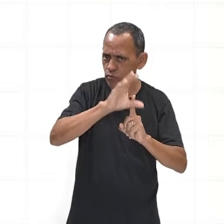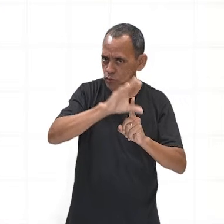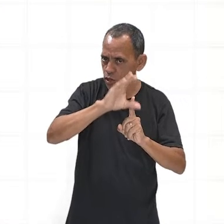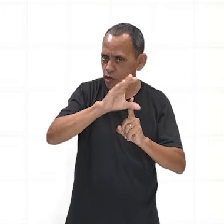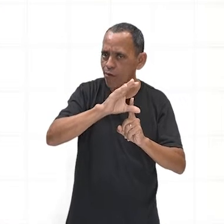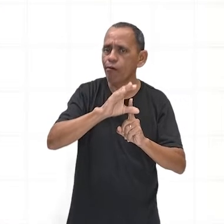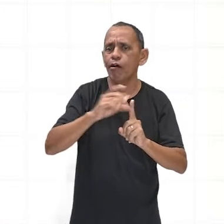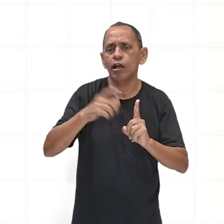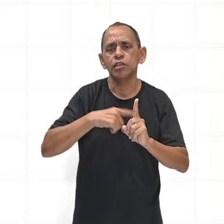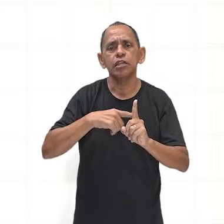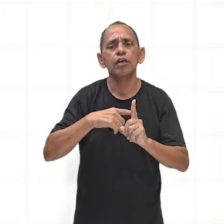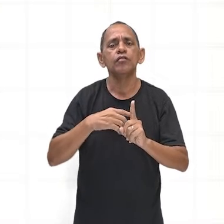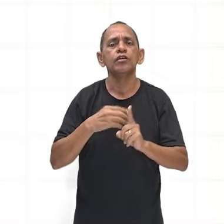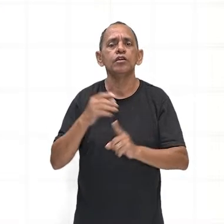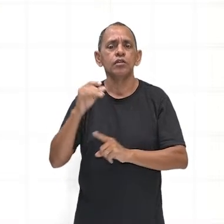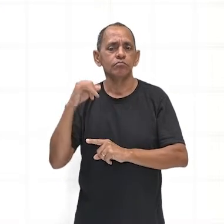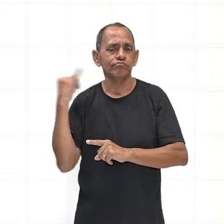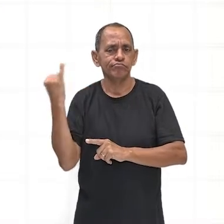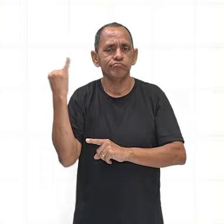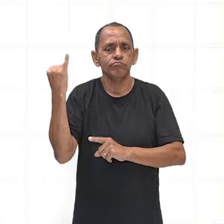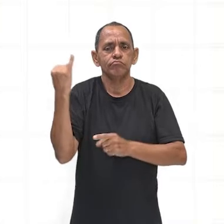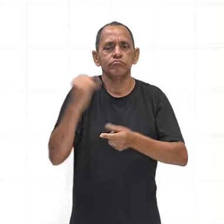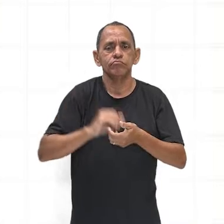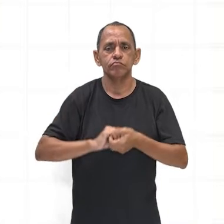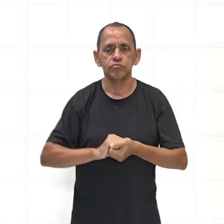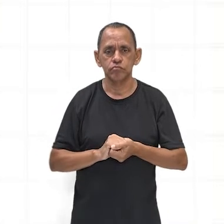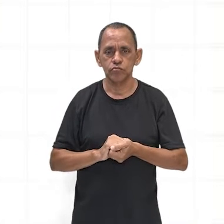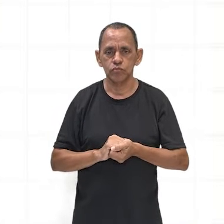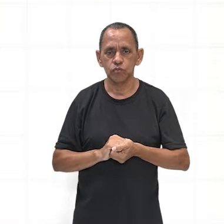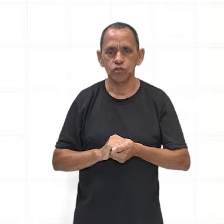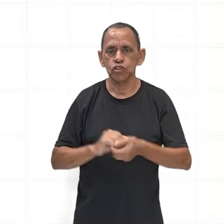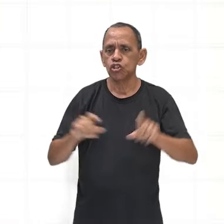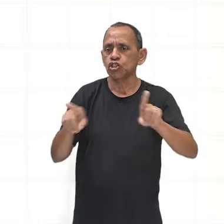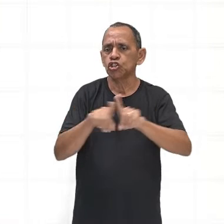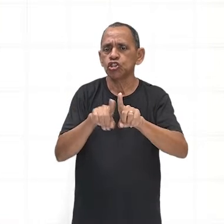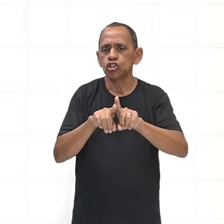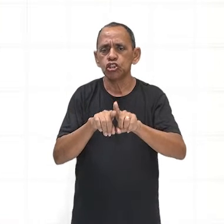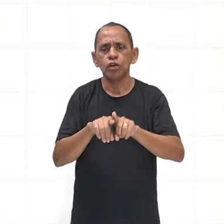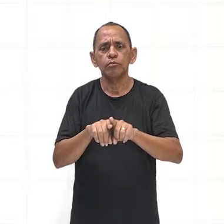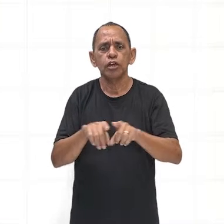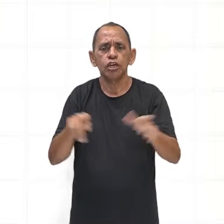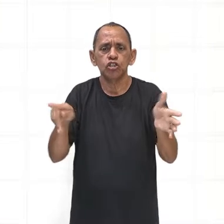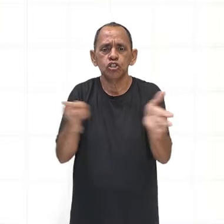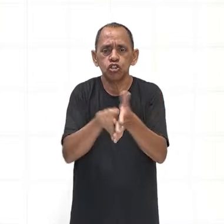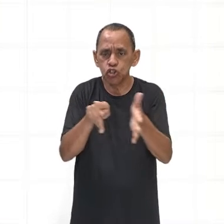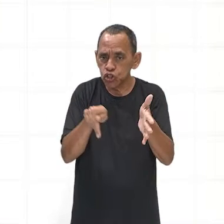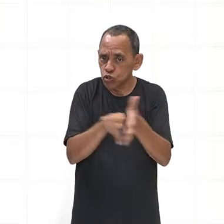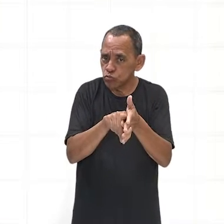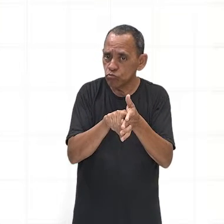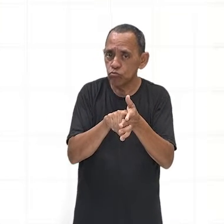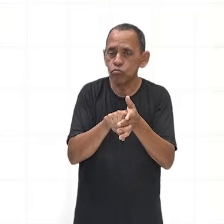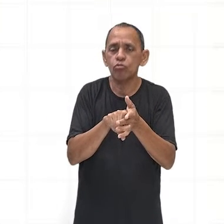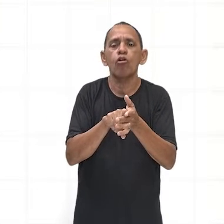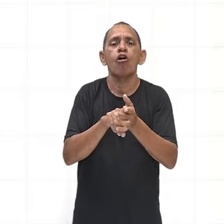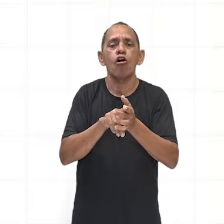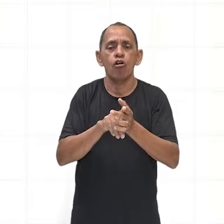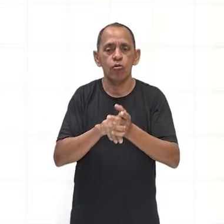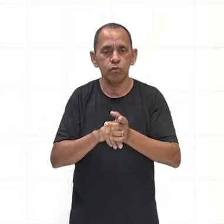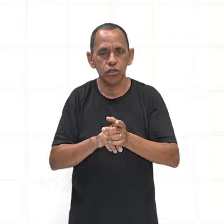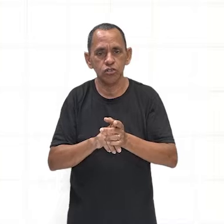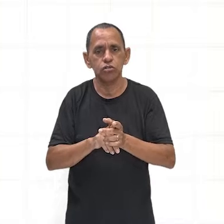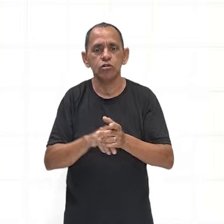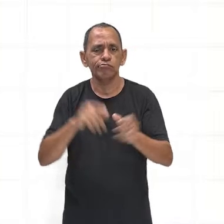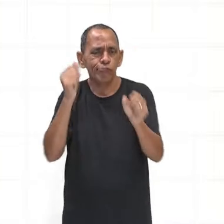a sociedade maia. A arquitetura maia também, olha só, é famosa por suas impressionantes